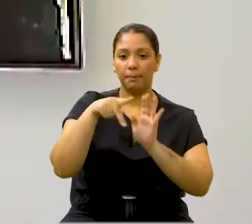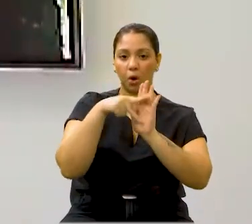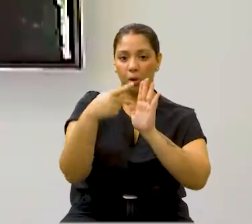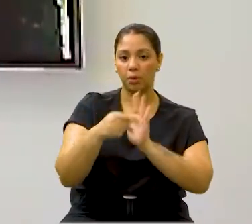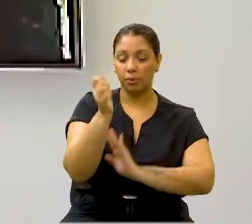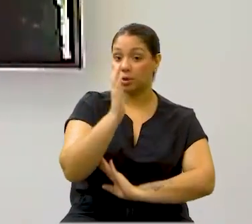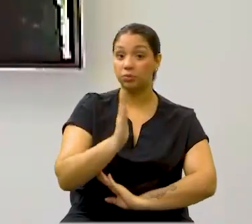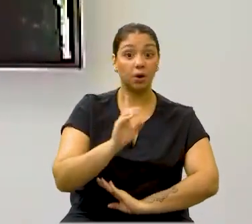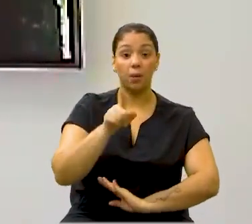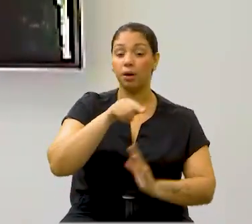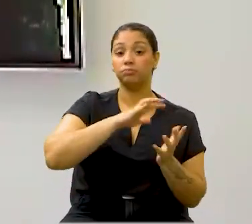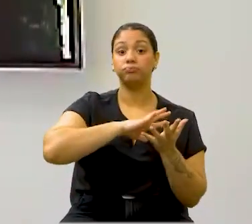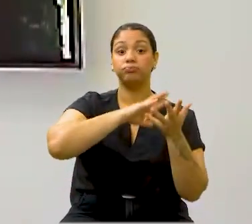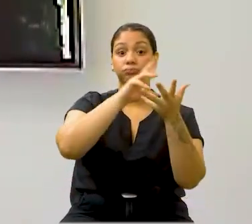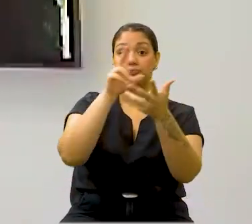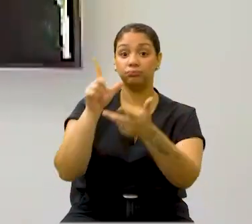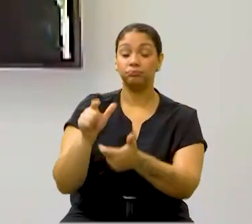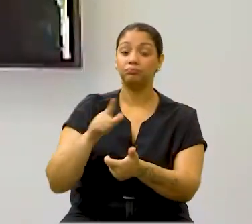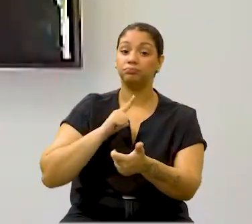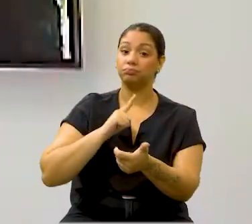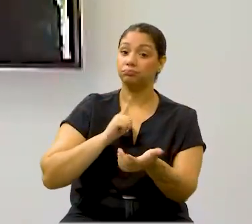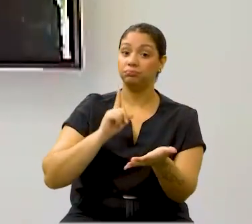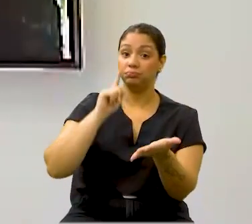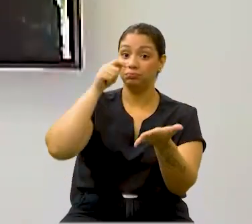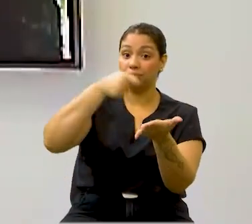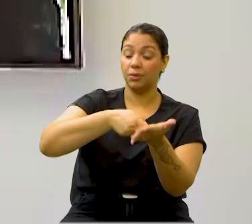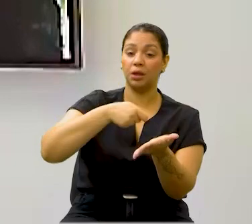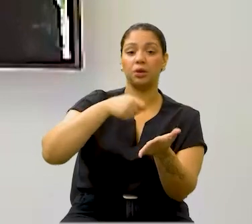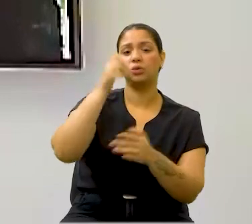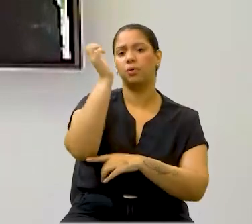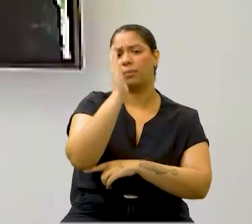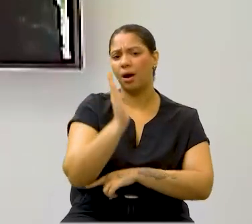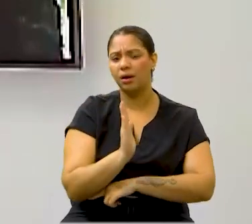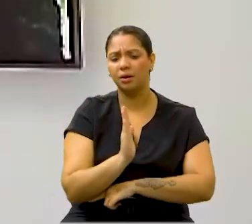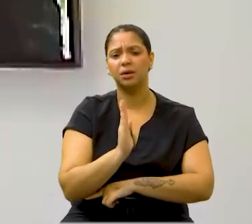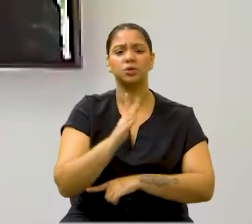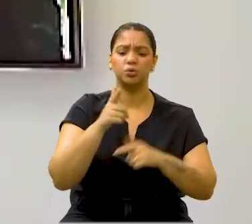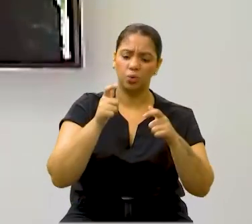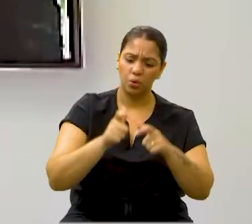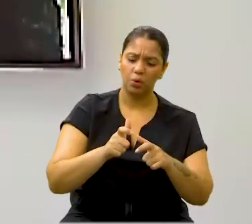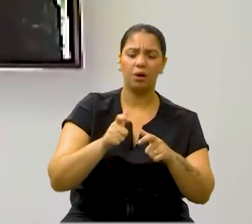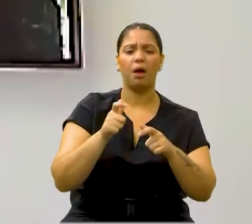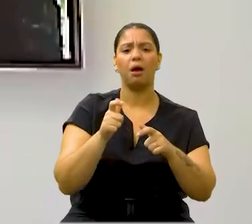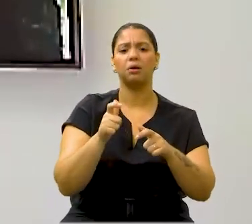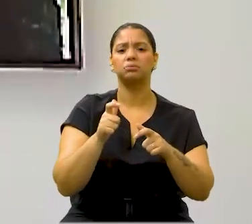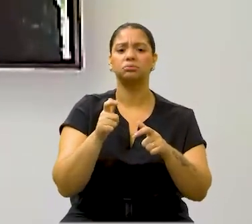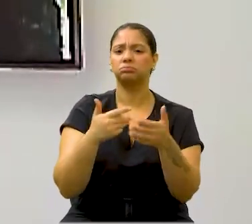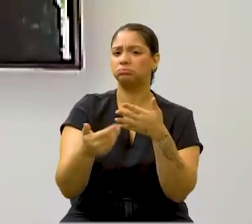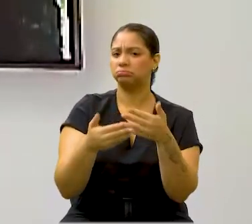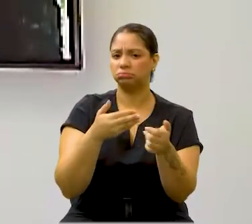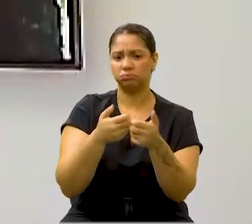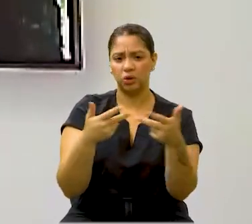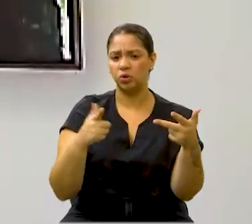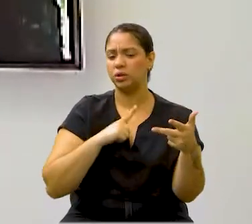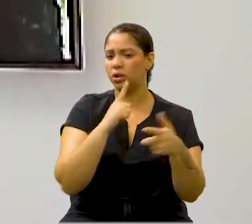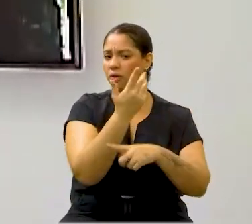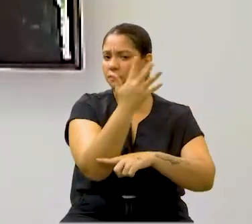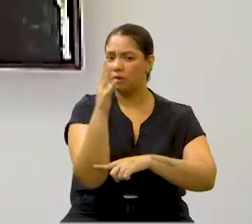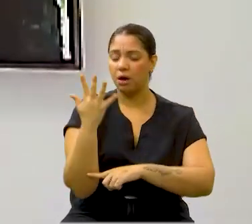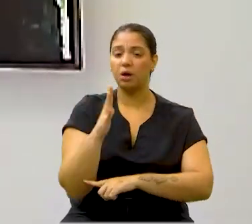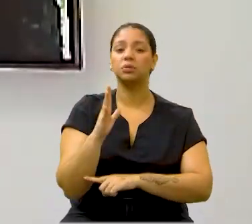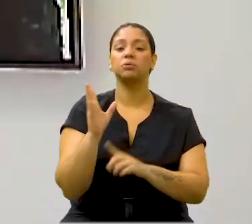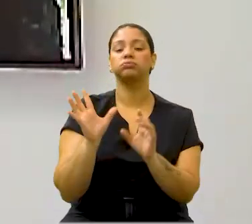qualquer ação que a gente tem num determinado país, uma determinada localidade, onde a gente tem